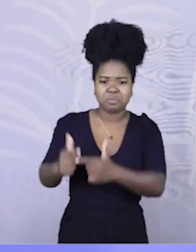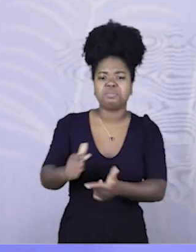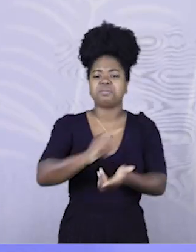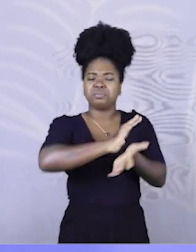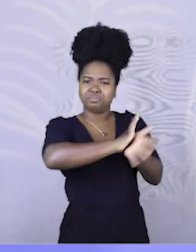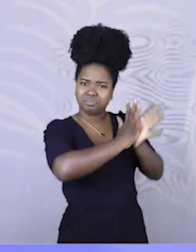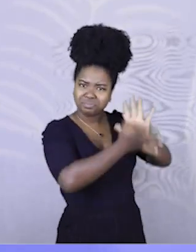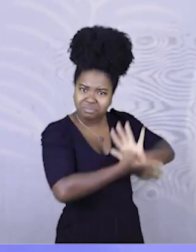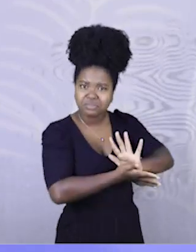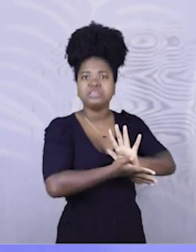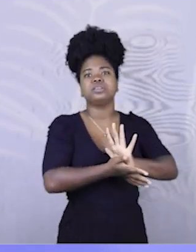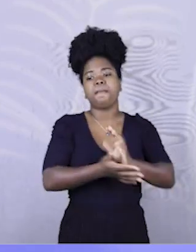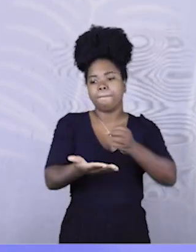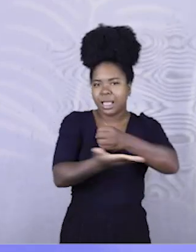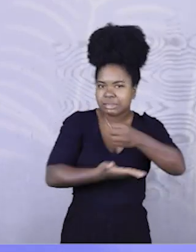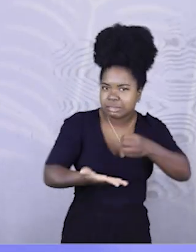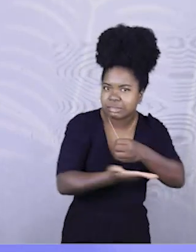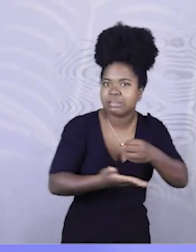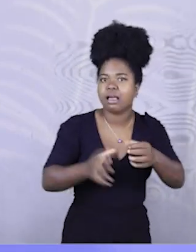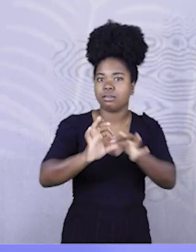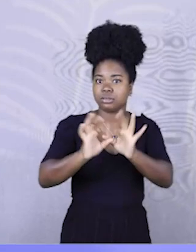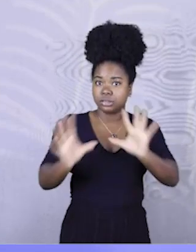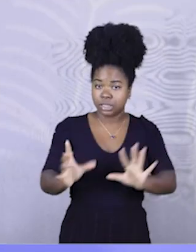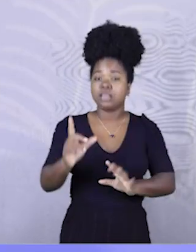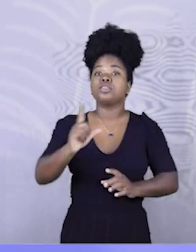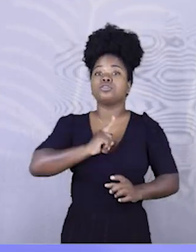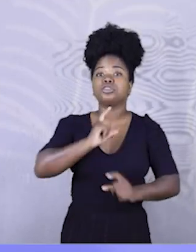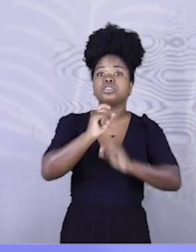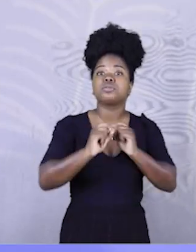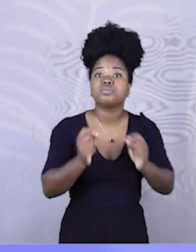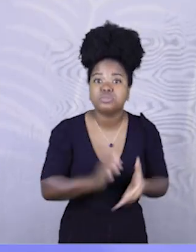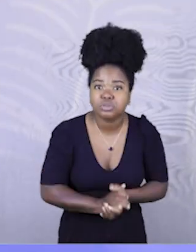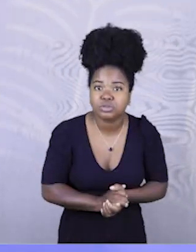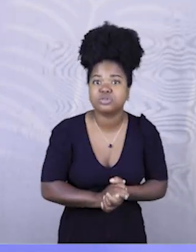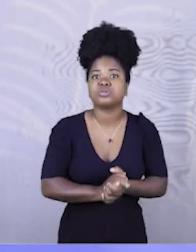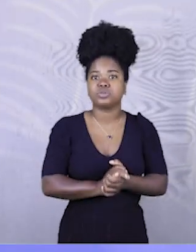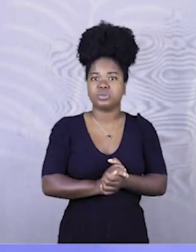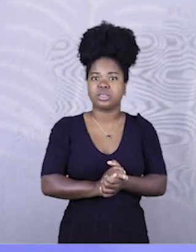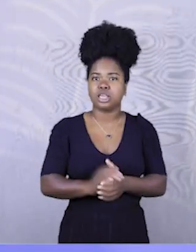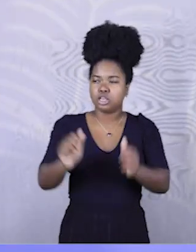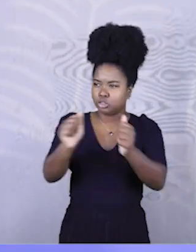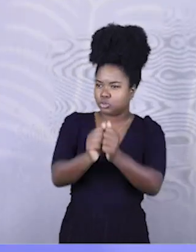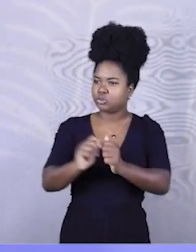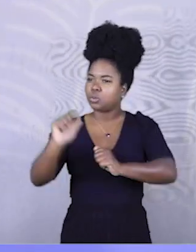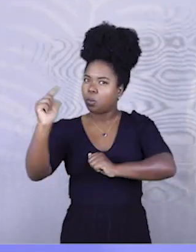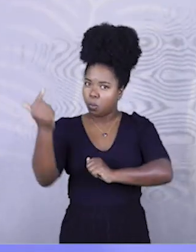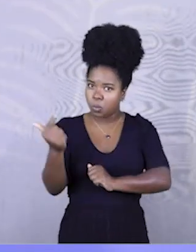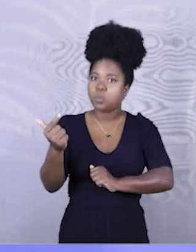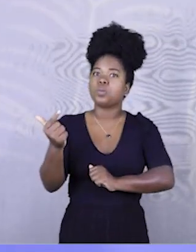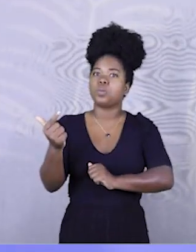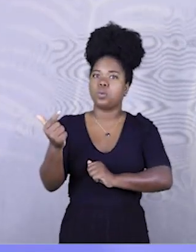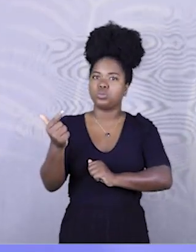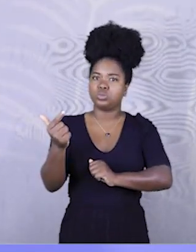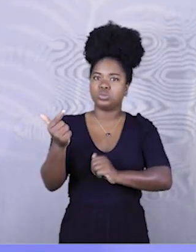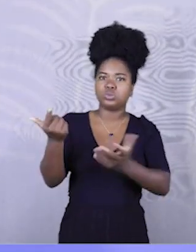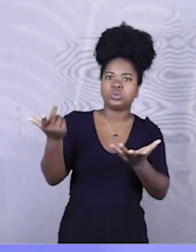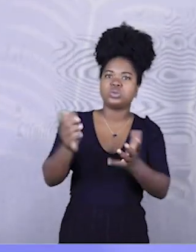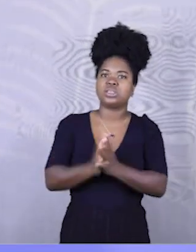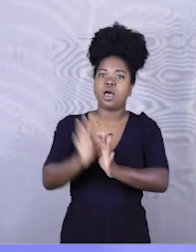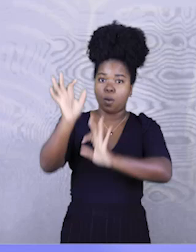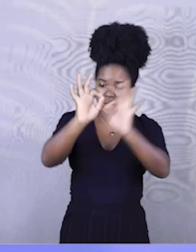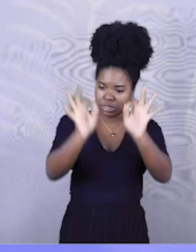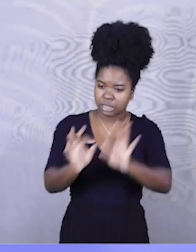em inverdades, nós temos buscado, por meio da Secretaria de Estado de Direitos Humanos e em parceria com outros órgãos do Estado